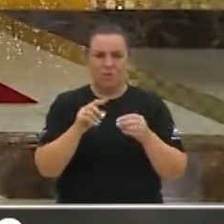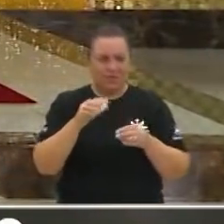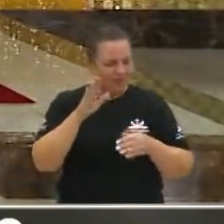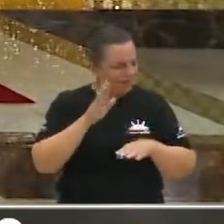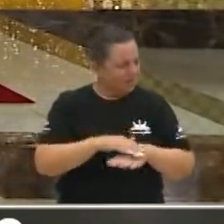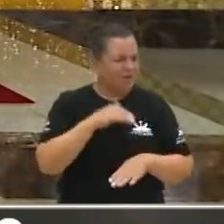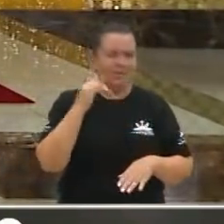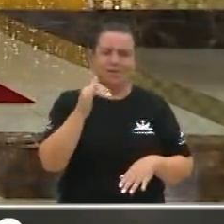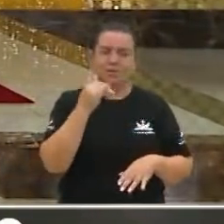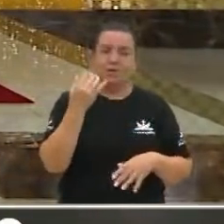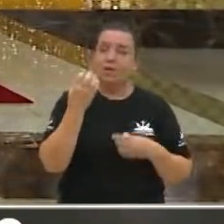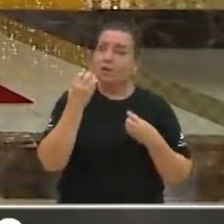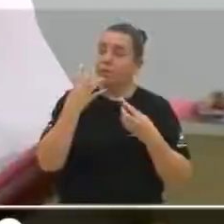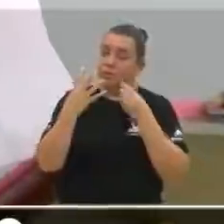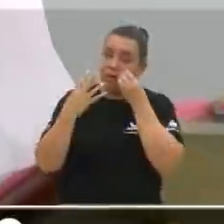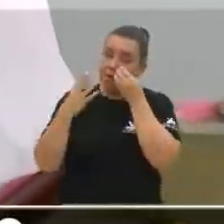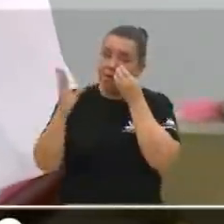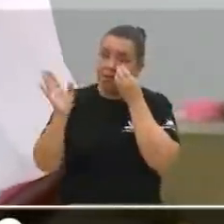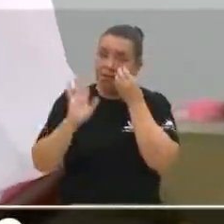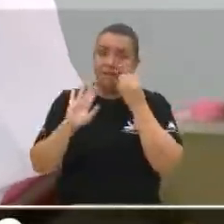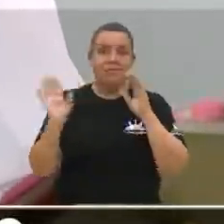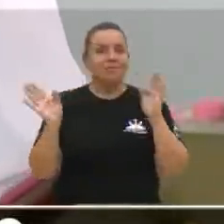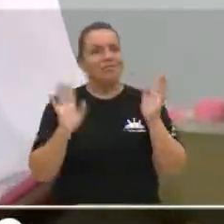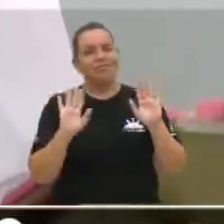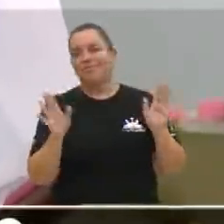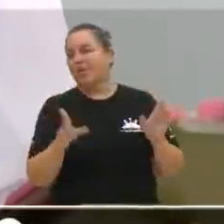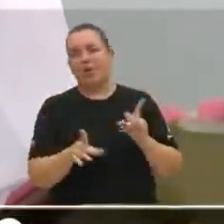bom a entender